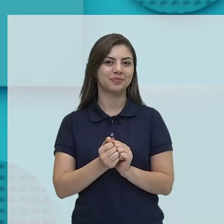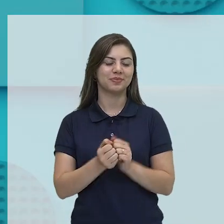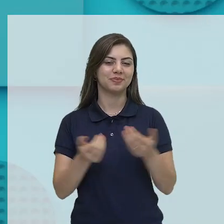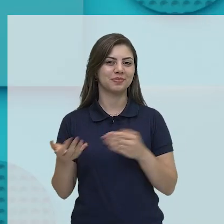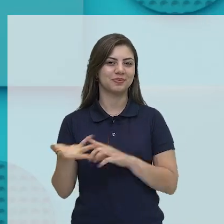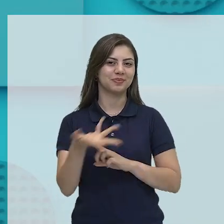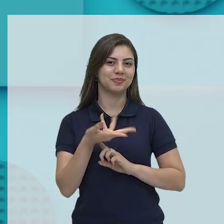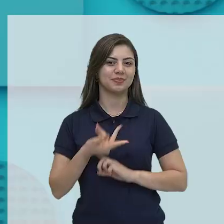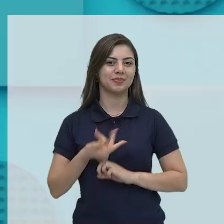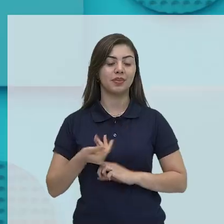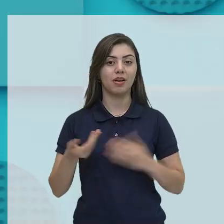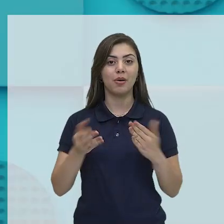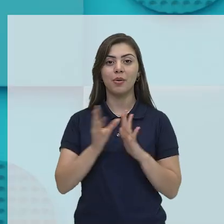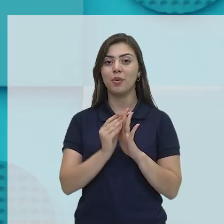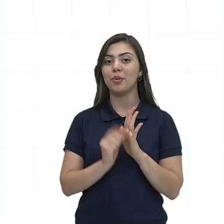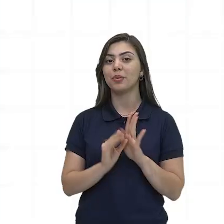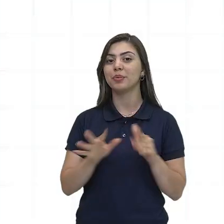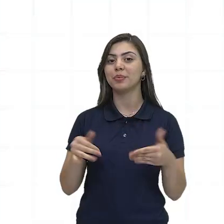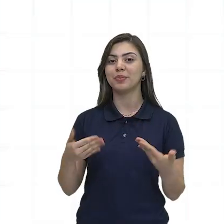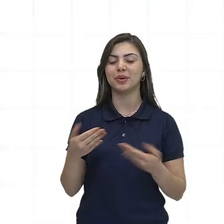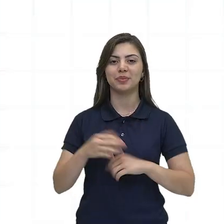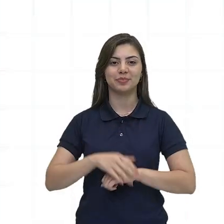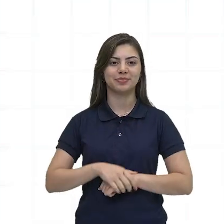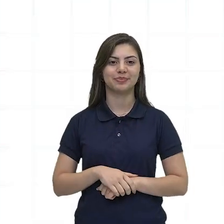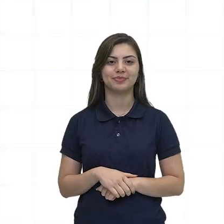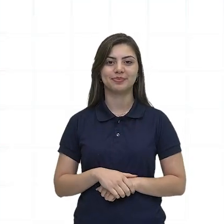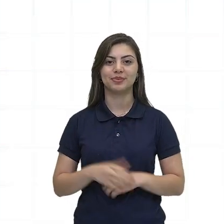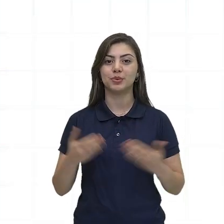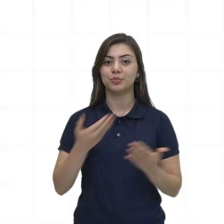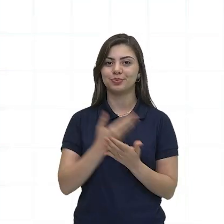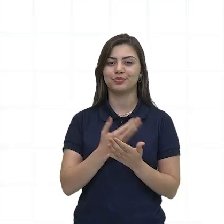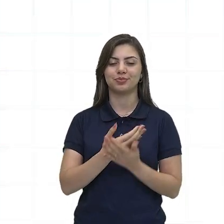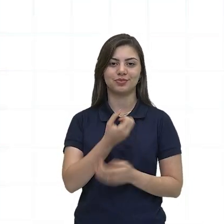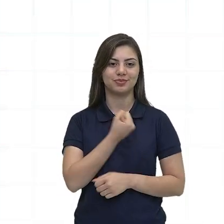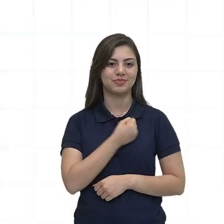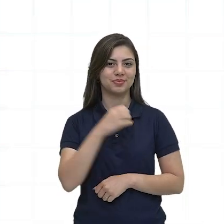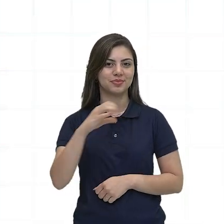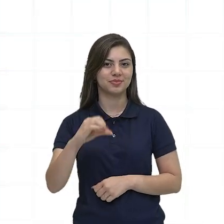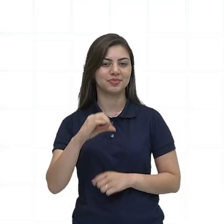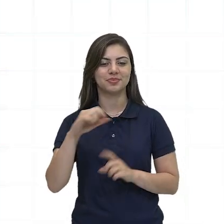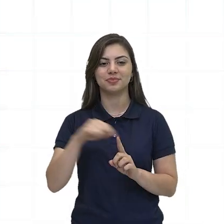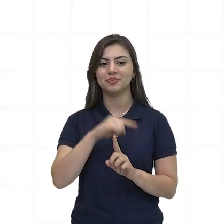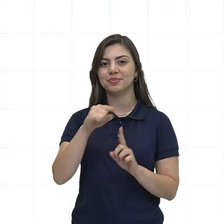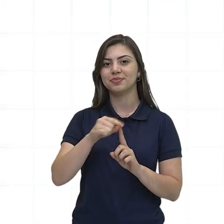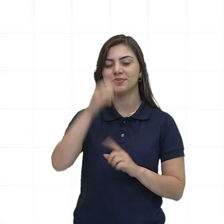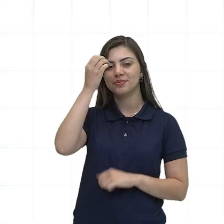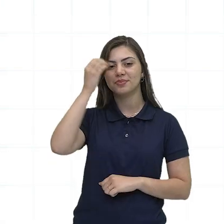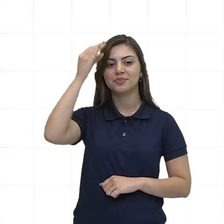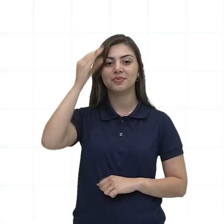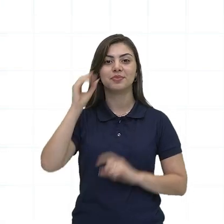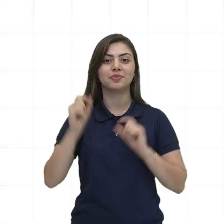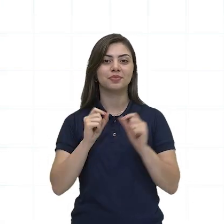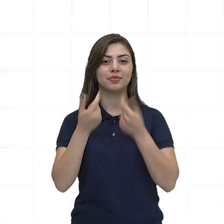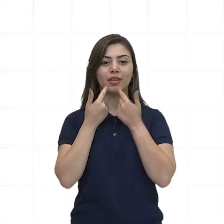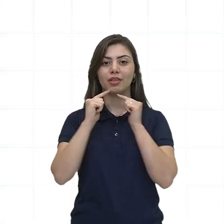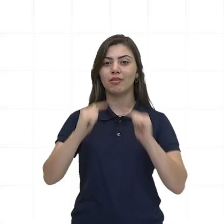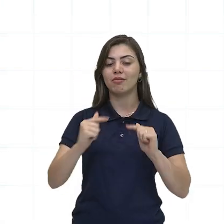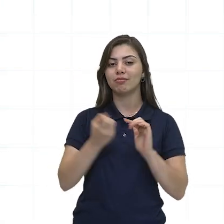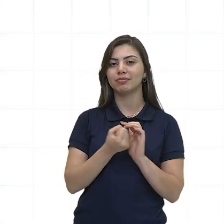pelo mundo das artes. Vamos ver o conteúdo da nossa aula? Esta é a nossa aula de número 9. O nosso objeto de